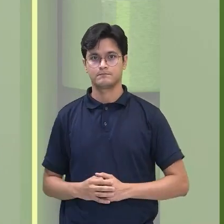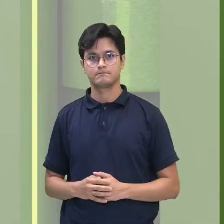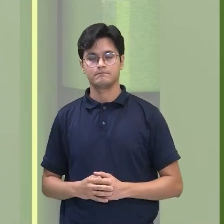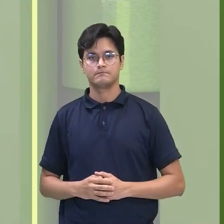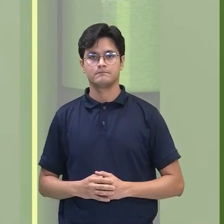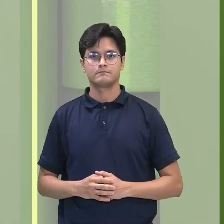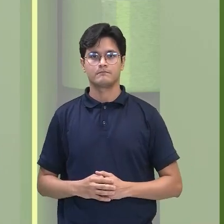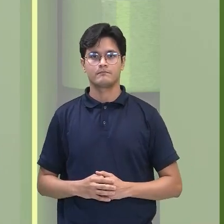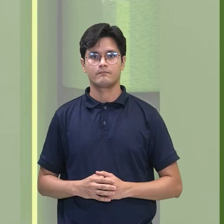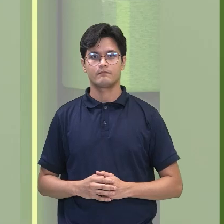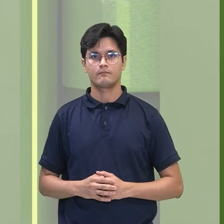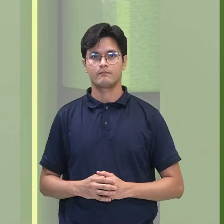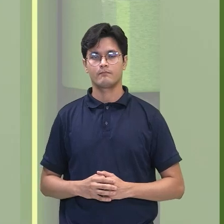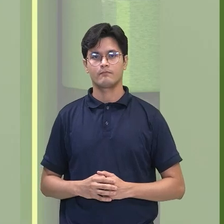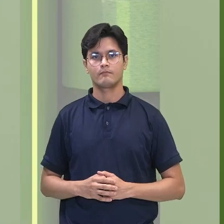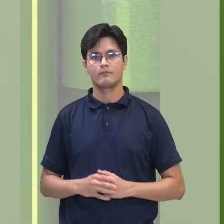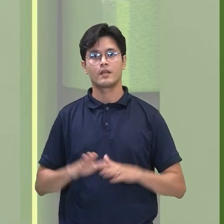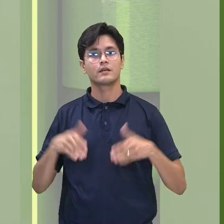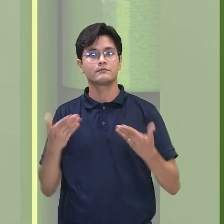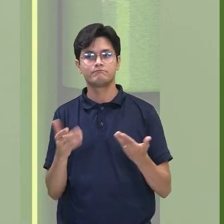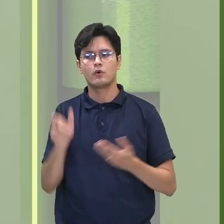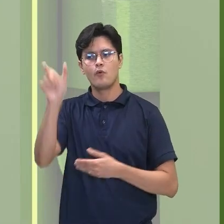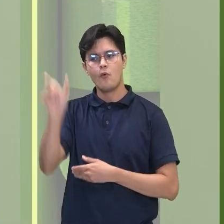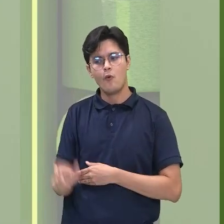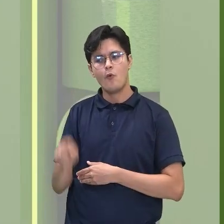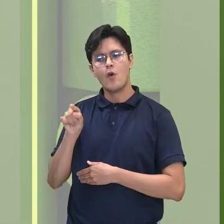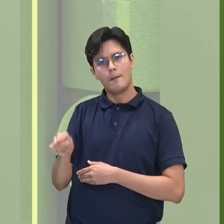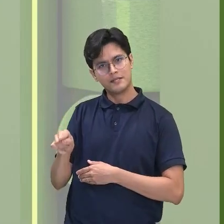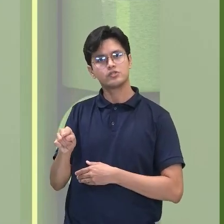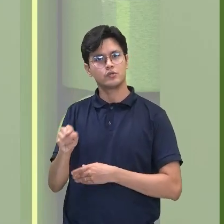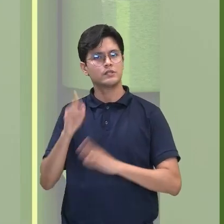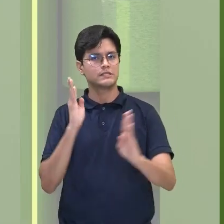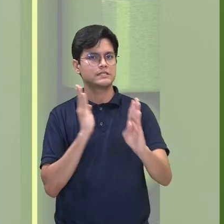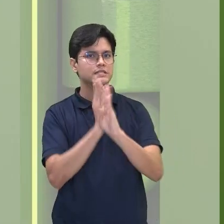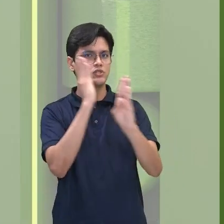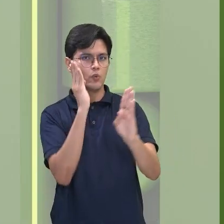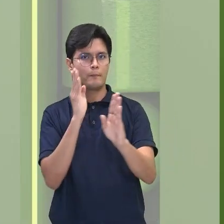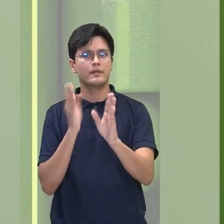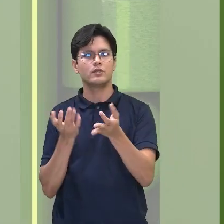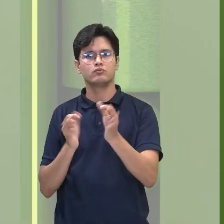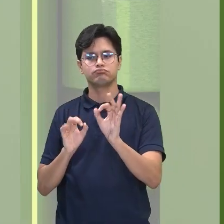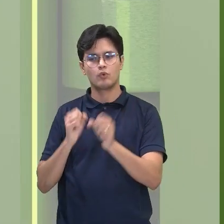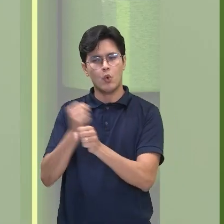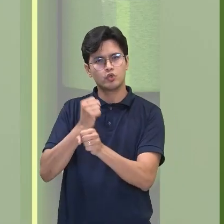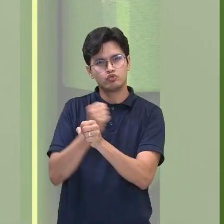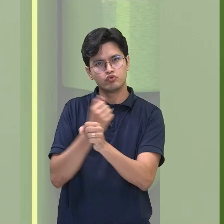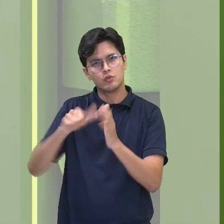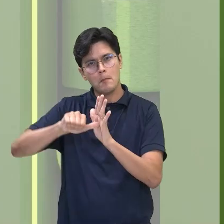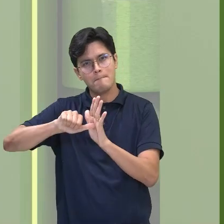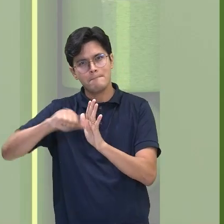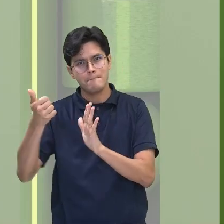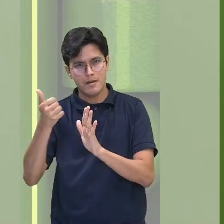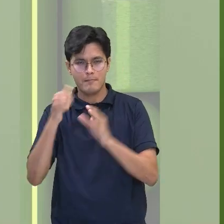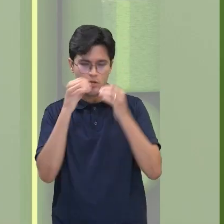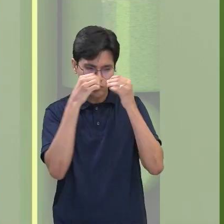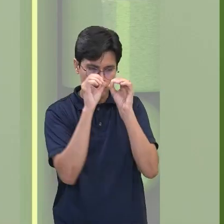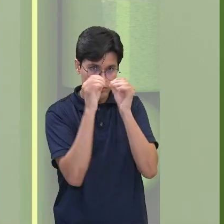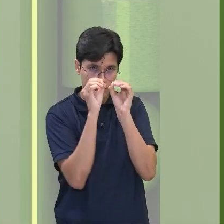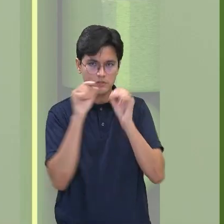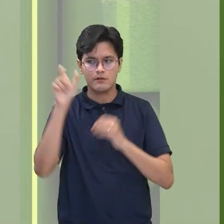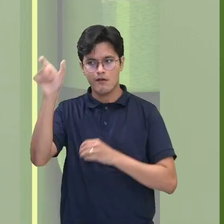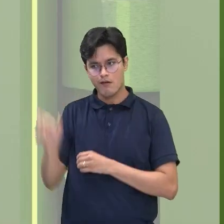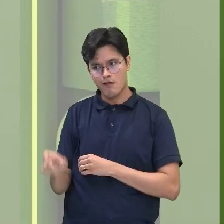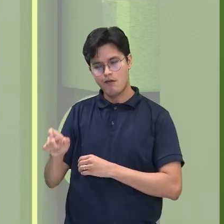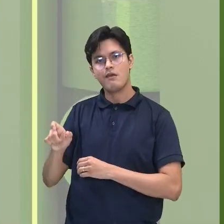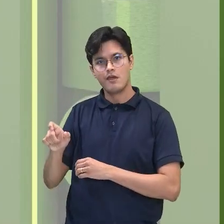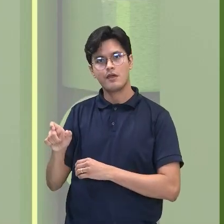quem, vamos dar um mérito aí à descoberta, quem descobriu foi Robert Hooke, um entusiasta, um cientista,